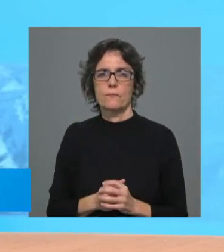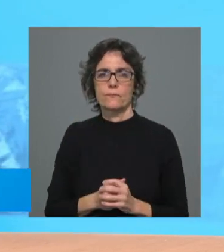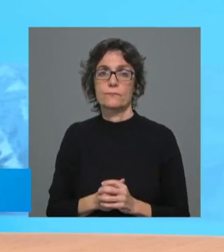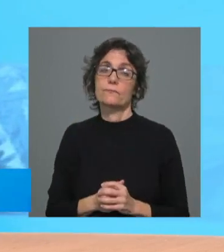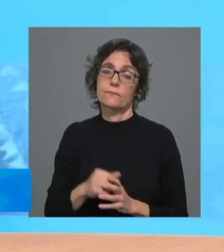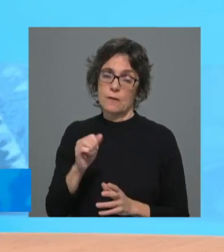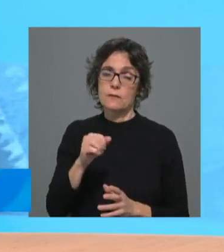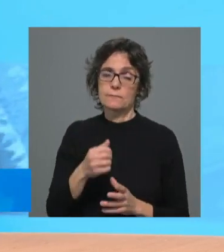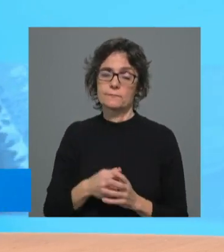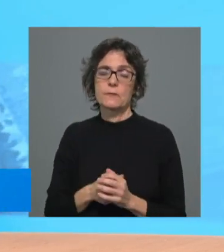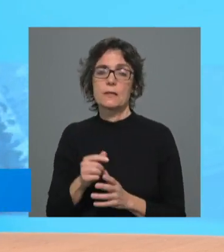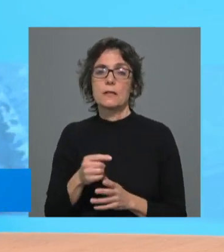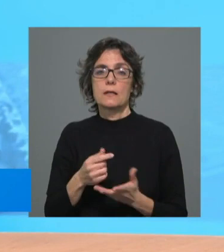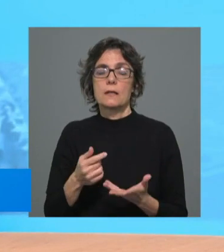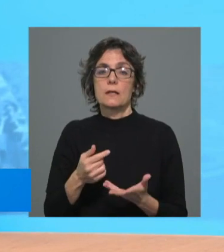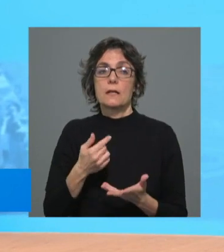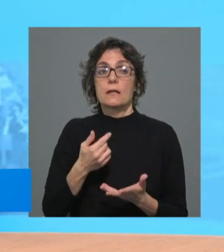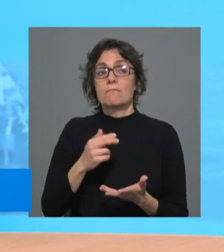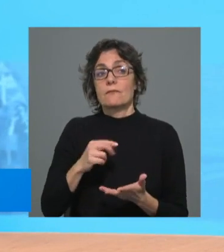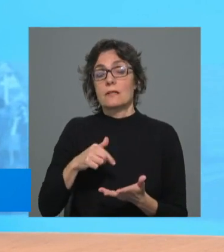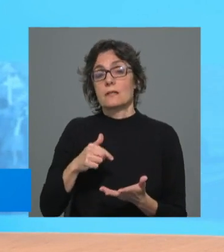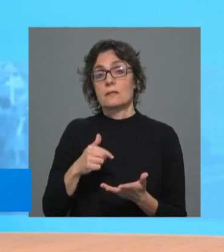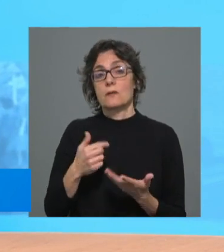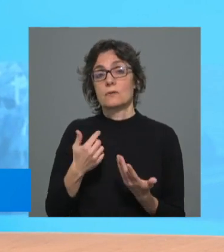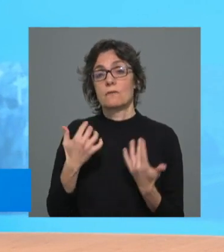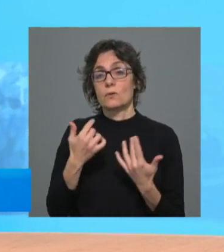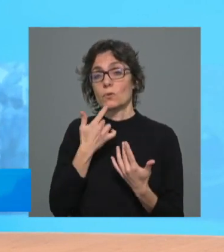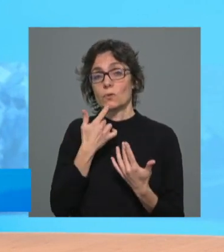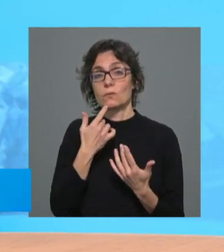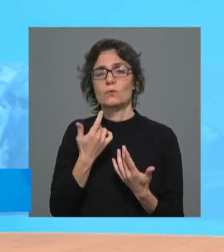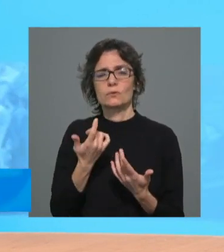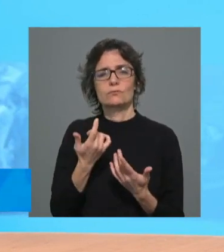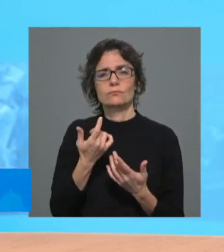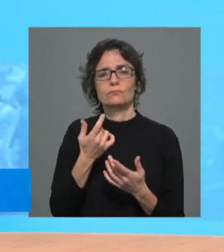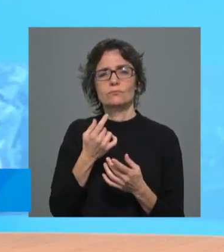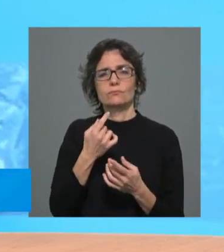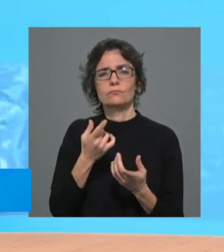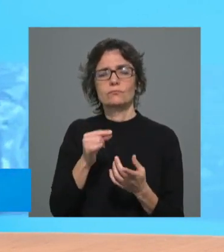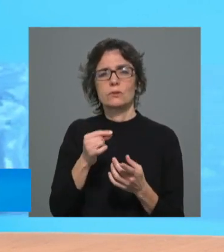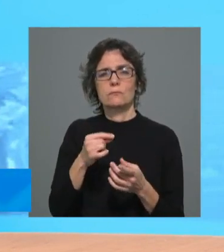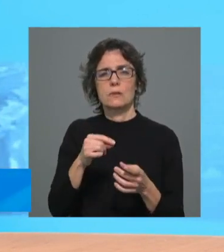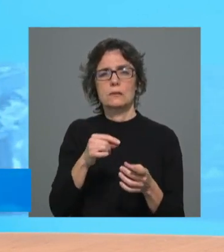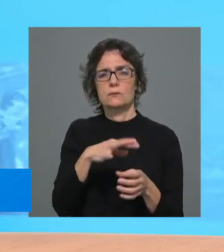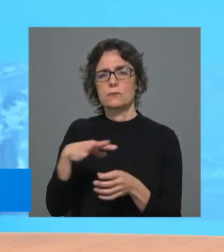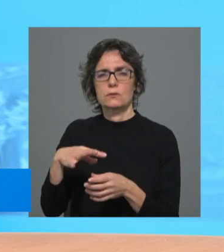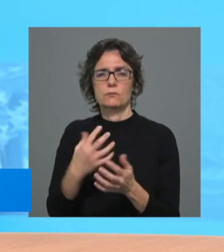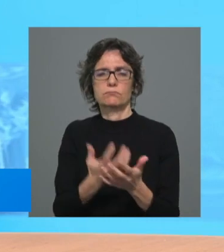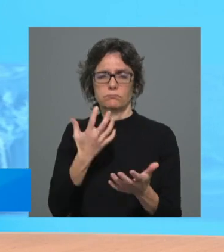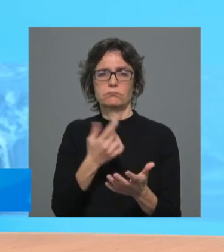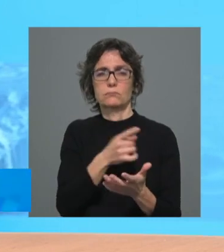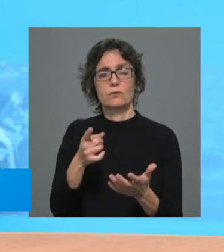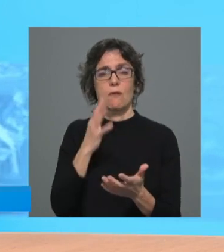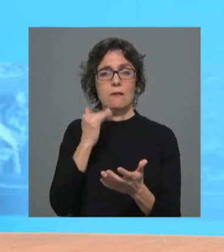aí, por dizer que há várias mensagens fortes. Nós tivemos a oportunidade de passar agora um bocadinho a revista. Não podemos dar